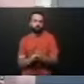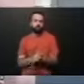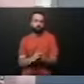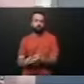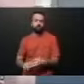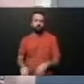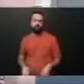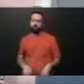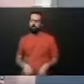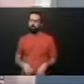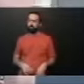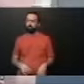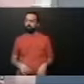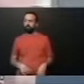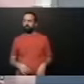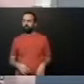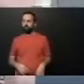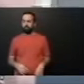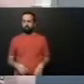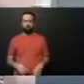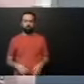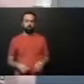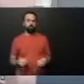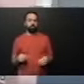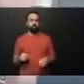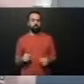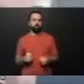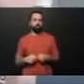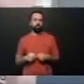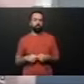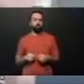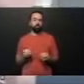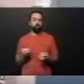tá bom? E aí nós vamos para o modo de preparo.